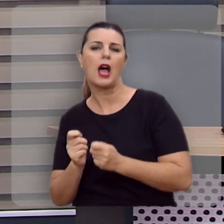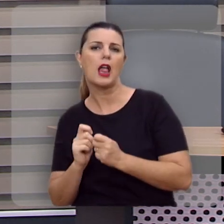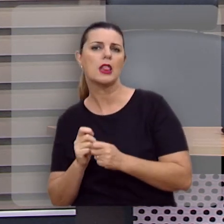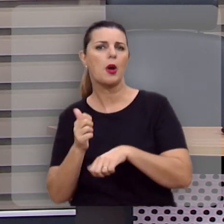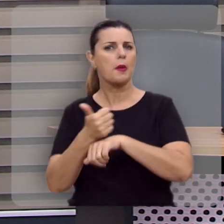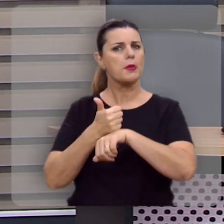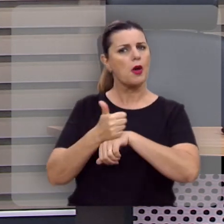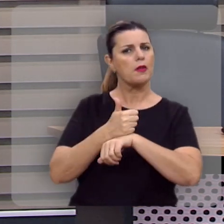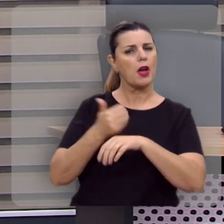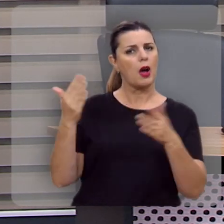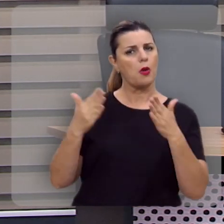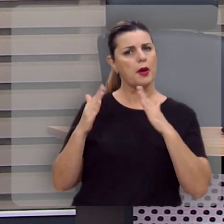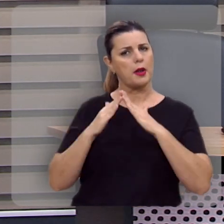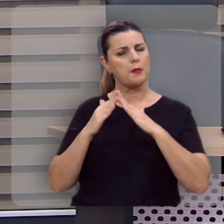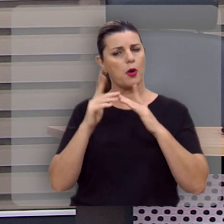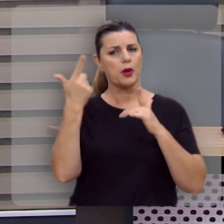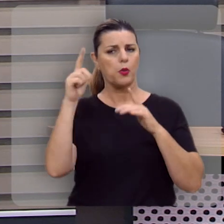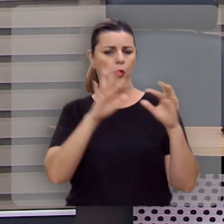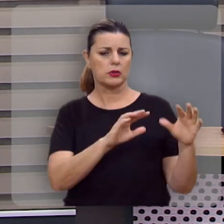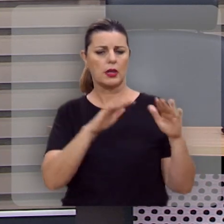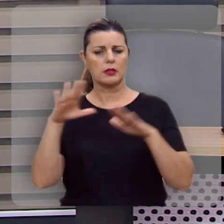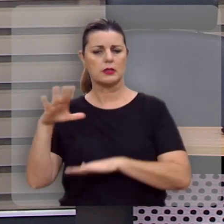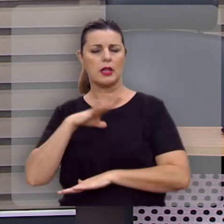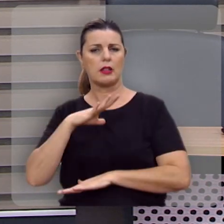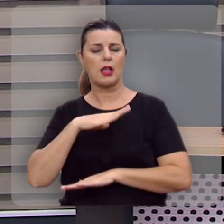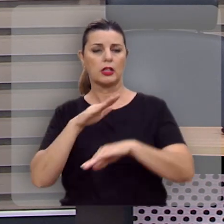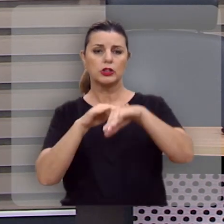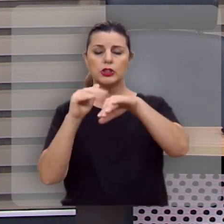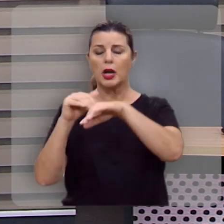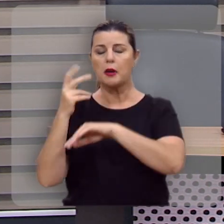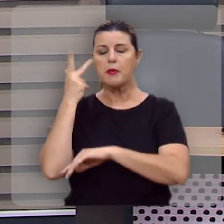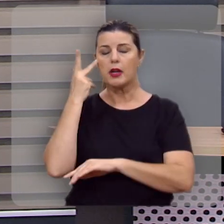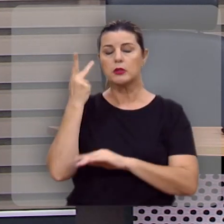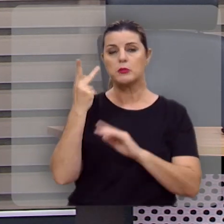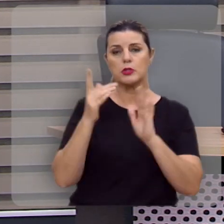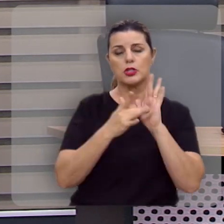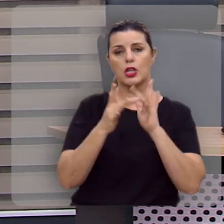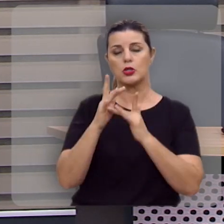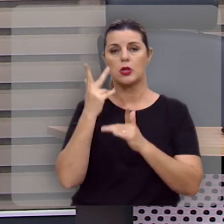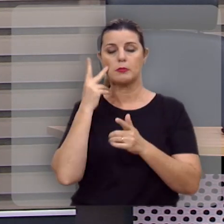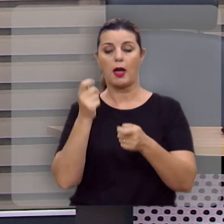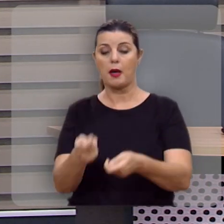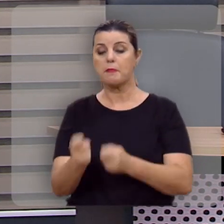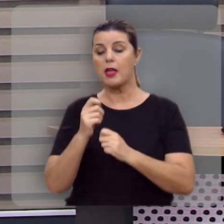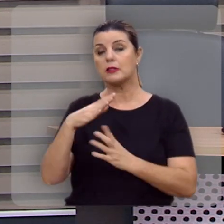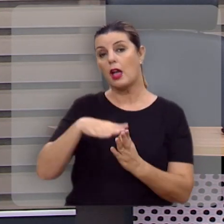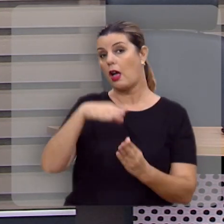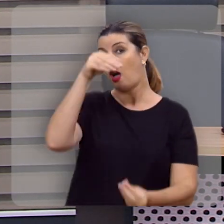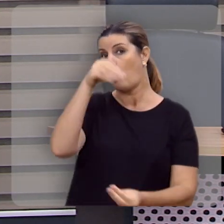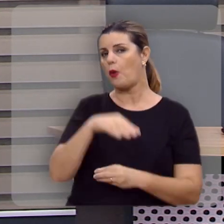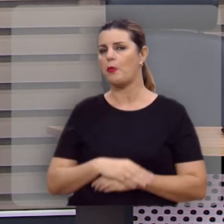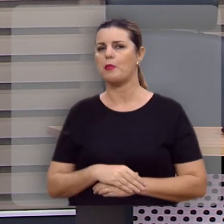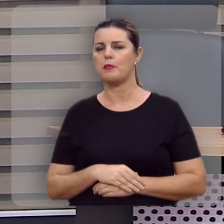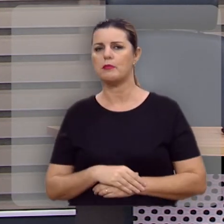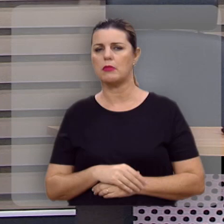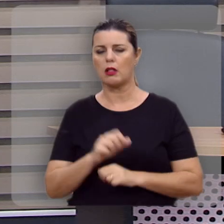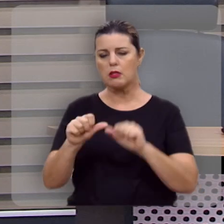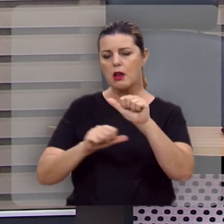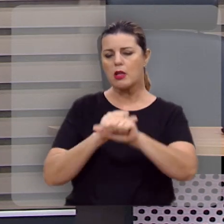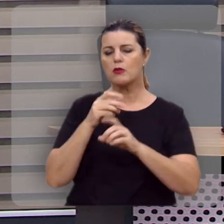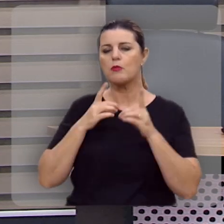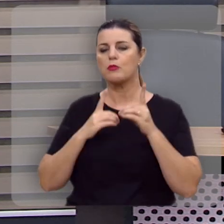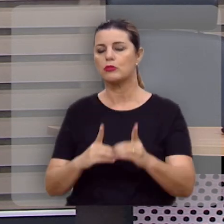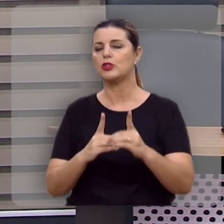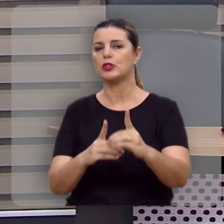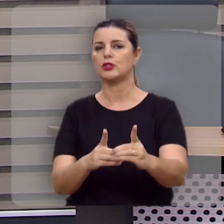agora em Cafarnaum, que foi chamado por Jesus para ser um pescador de homens, tornou-se um discípulo